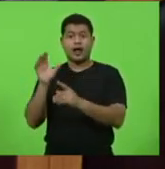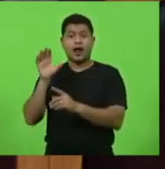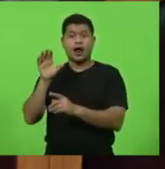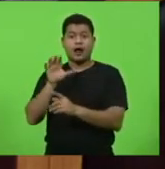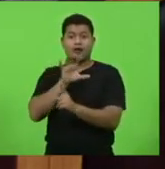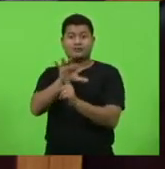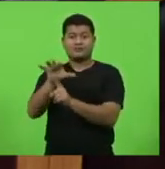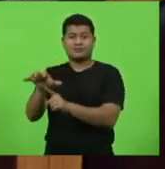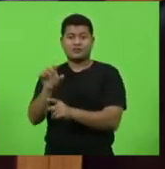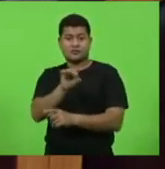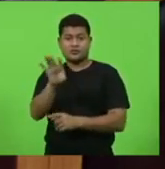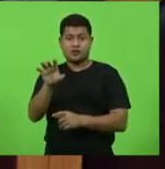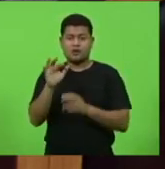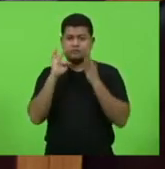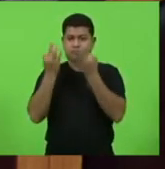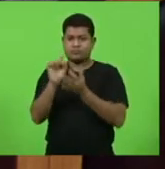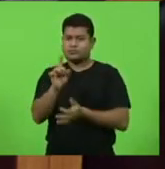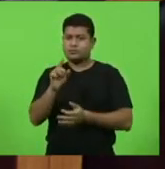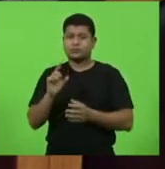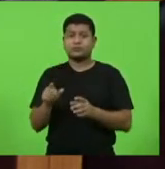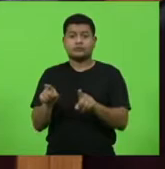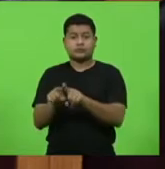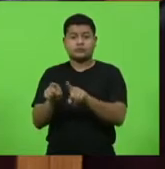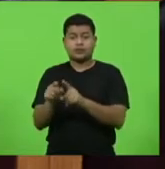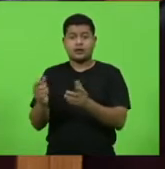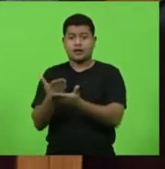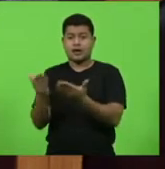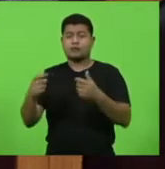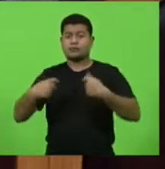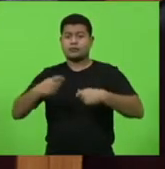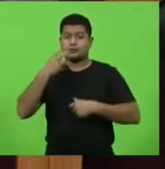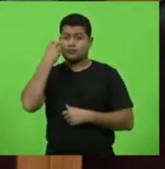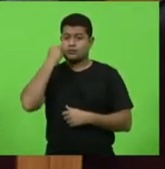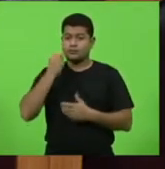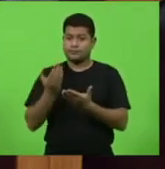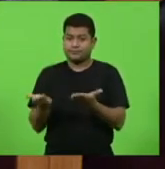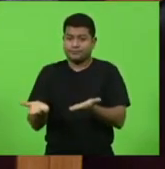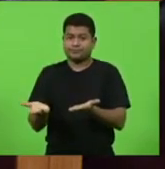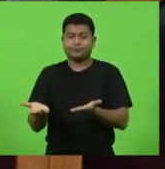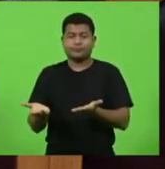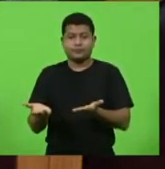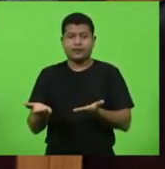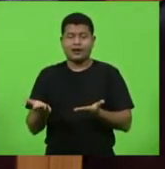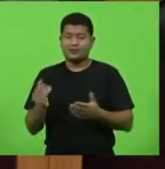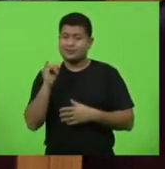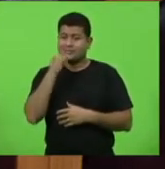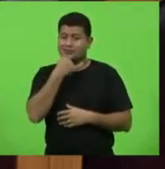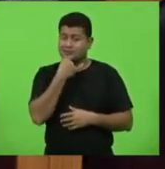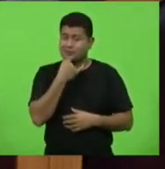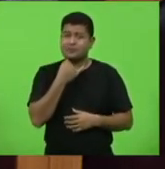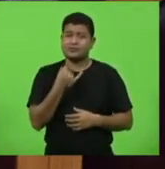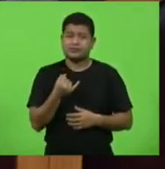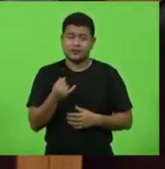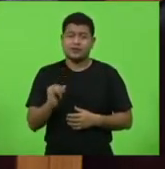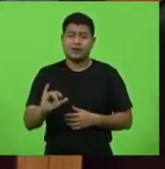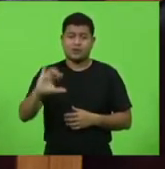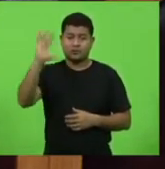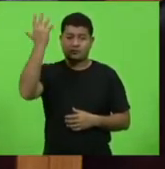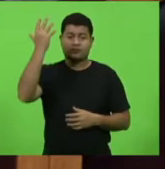os familiares, mas os que precisam de acolhimento nesse triste e lamentável